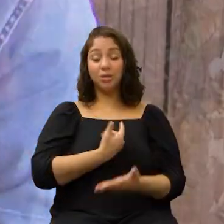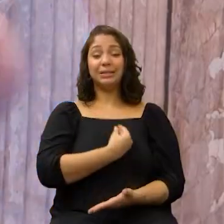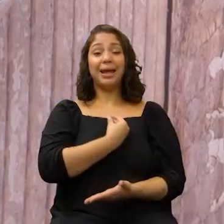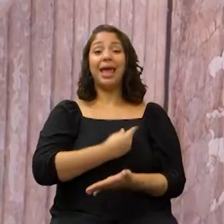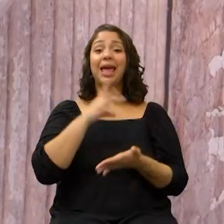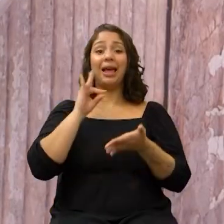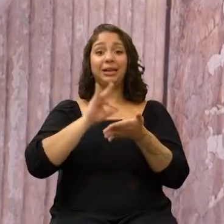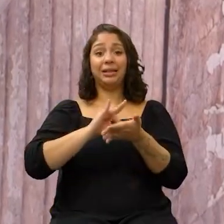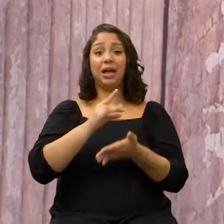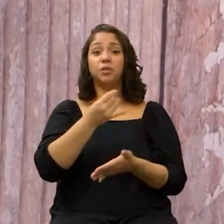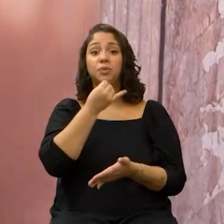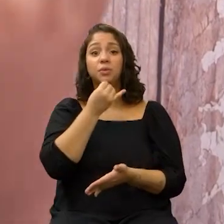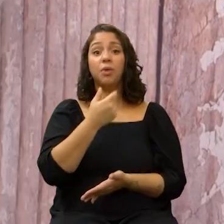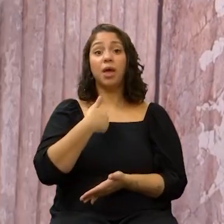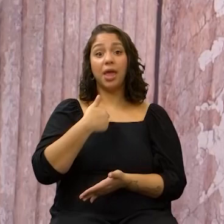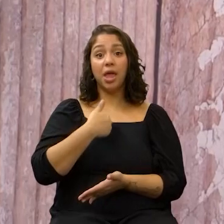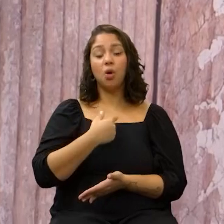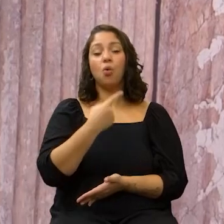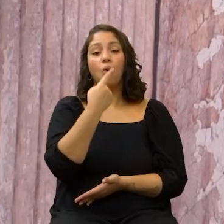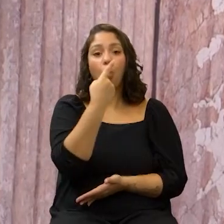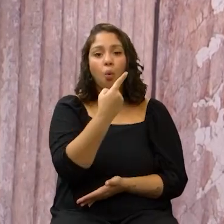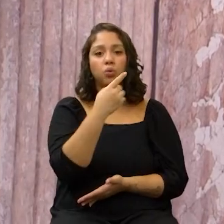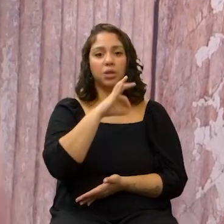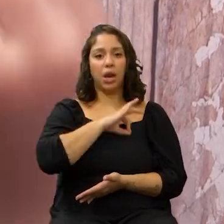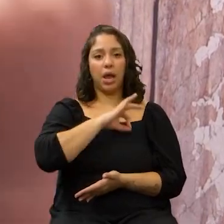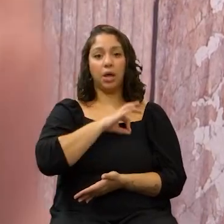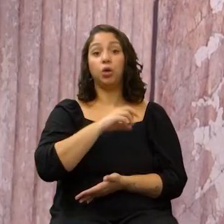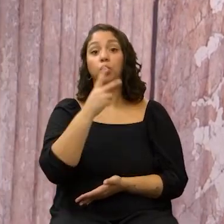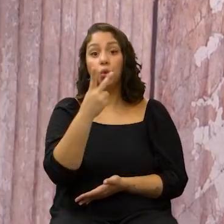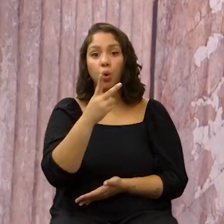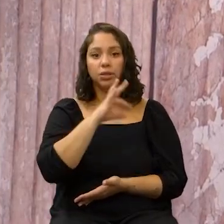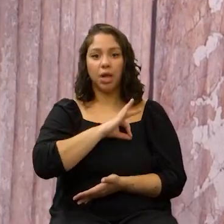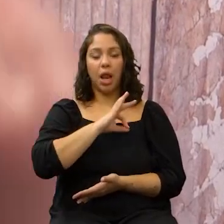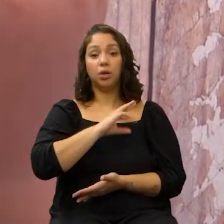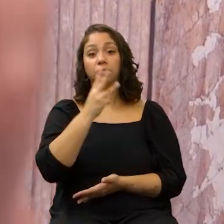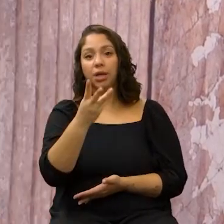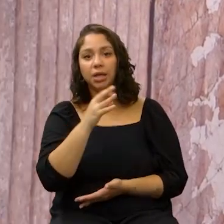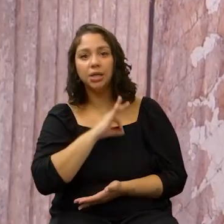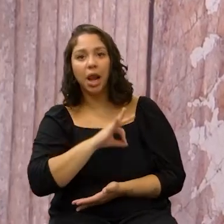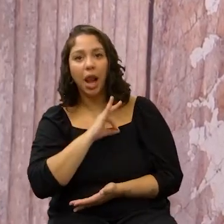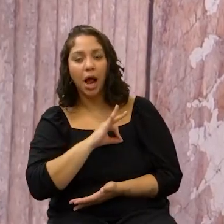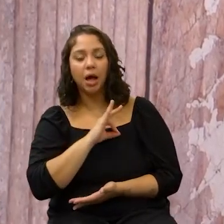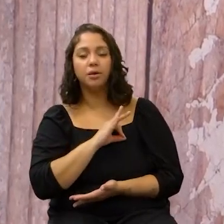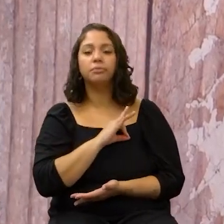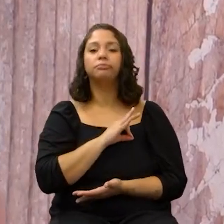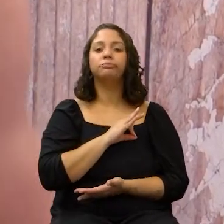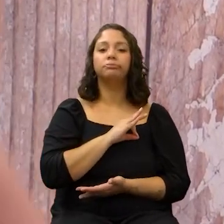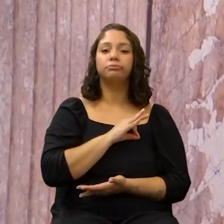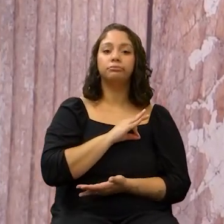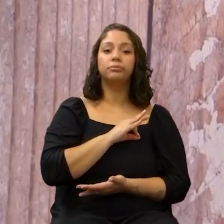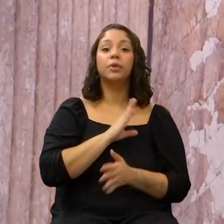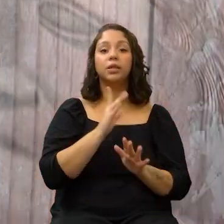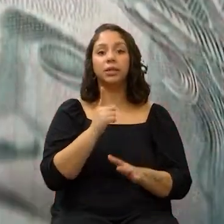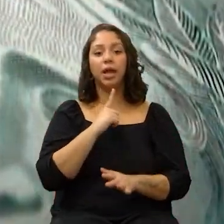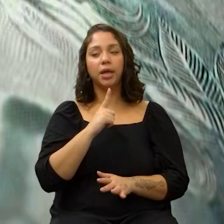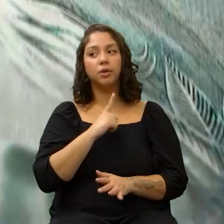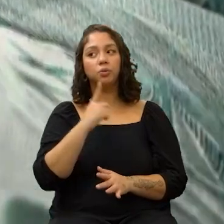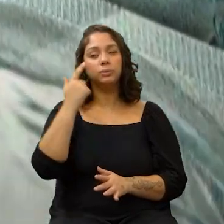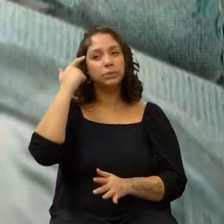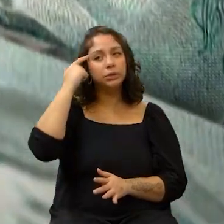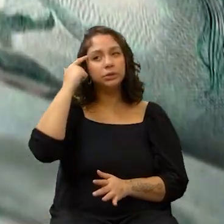nossa realidade. Se eu ganho um salário, 2 ou 3 salários, existe ali então um